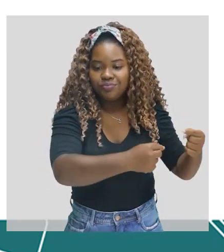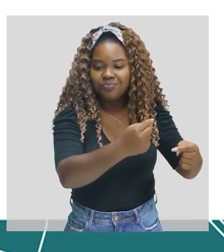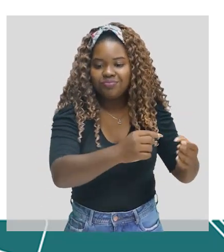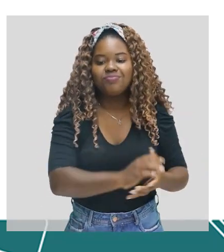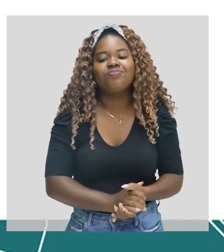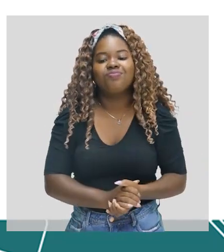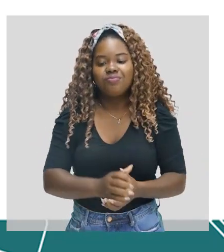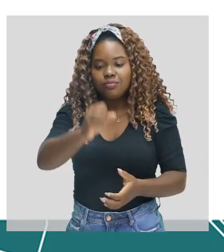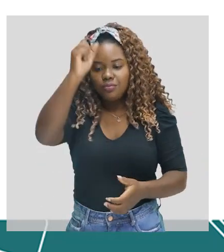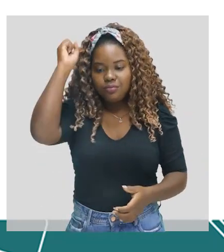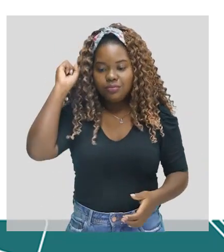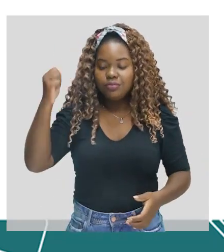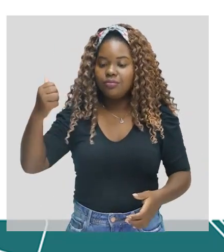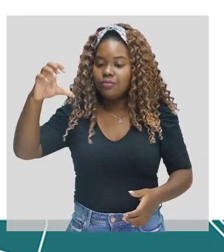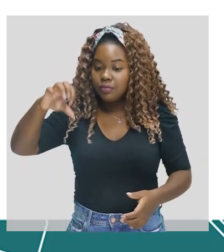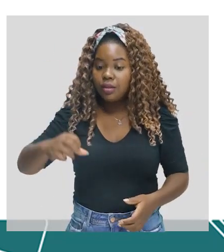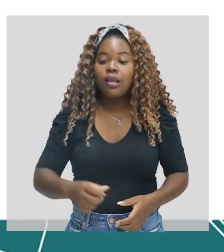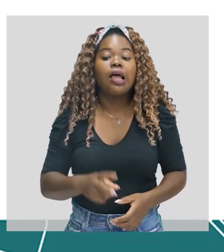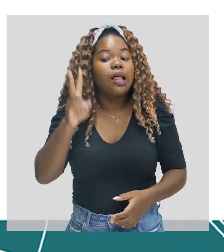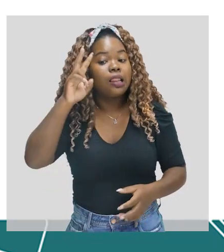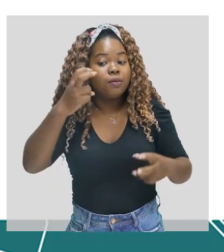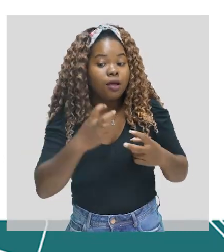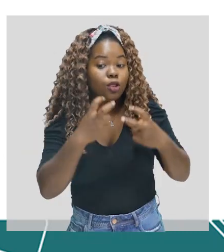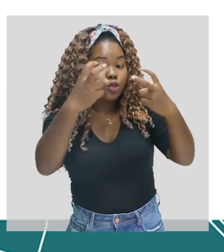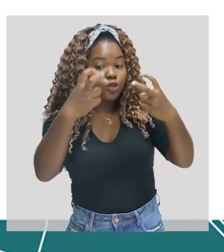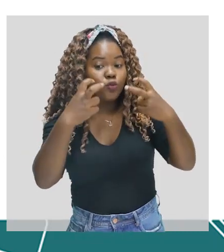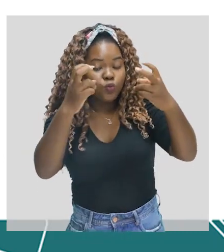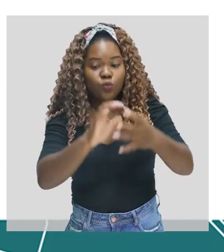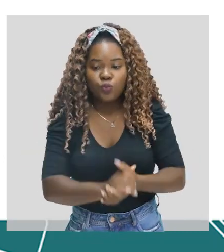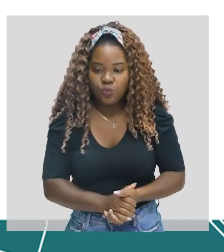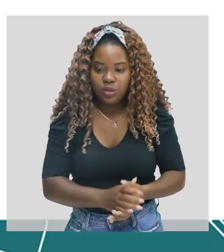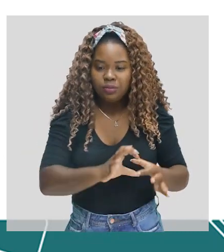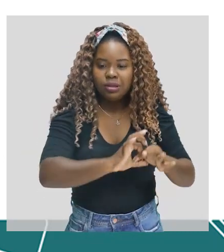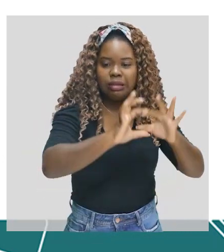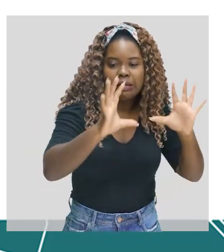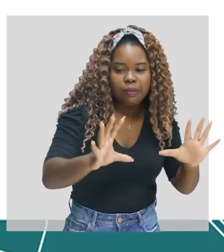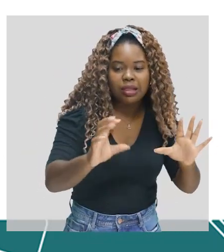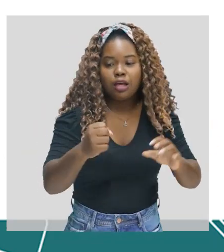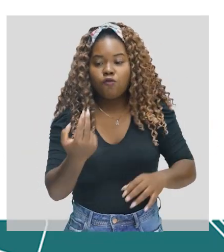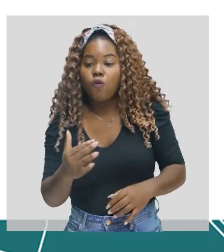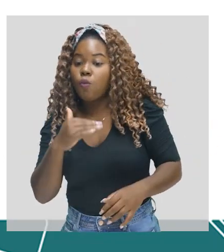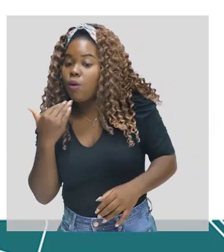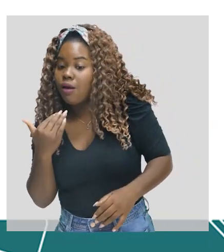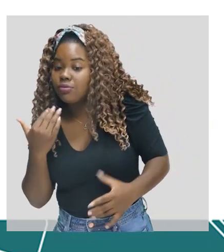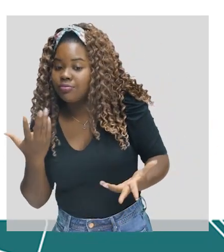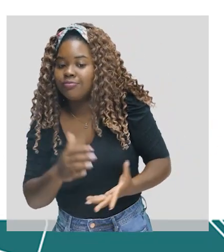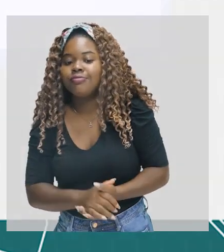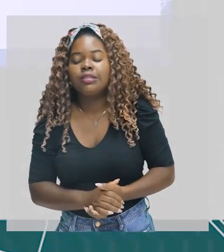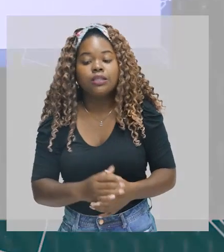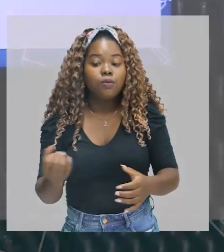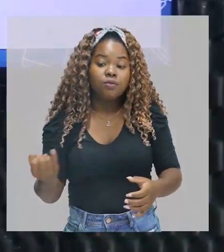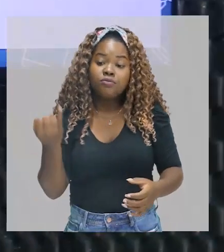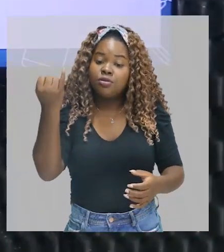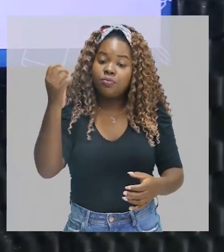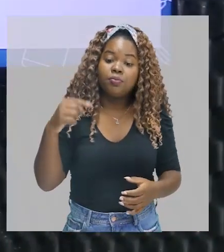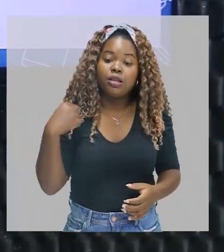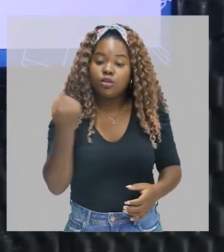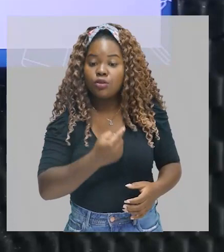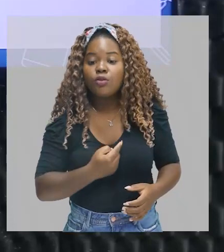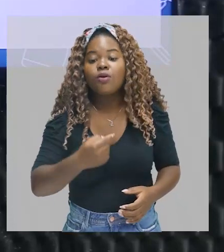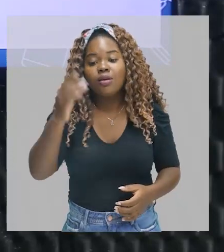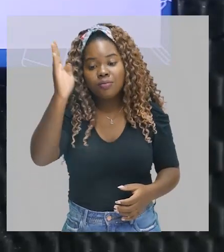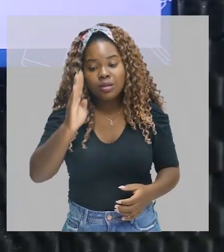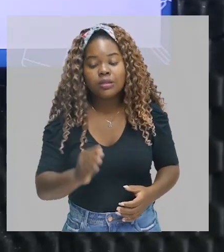lá, independência eu gosto? Então, por isso, o romantismo tem essa expressividade para nós brasileiros. Marca o início da